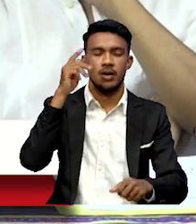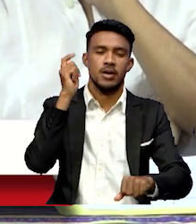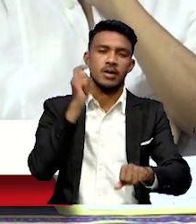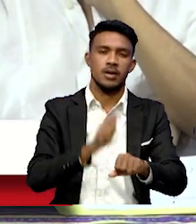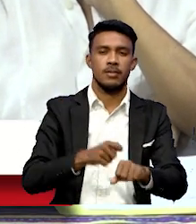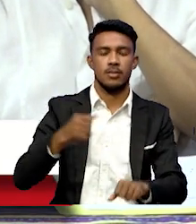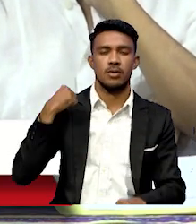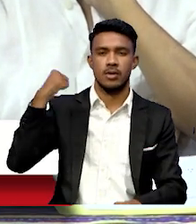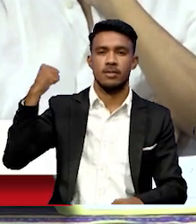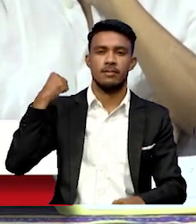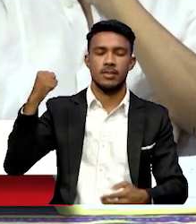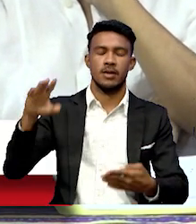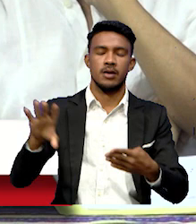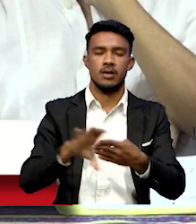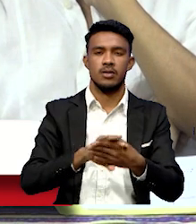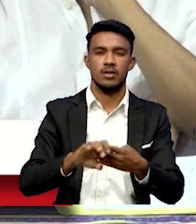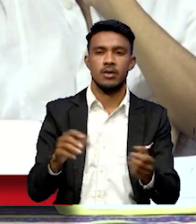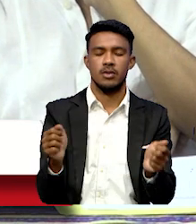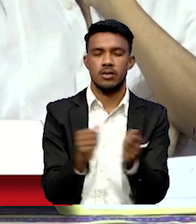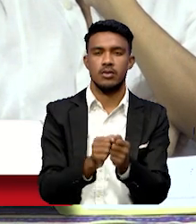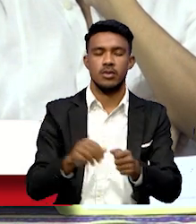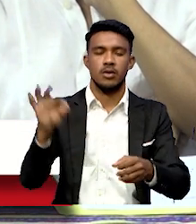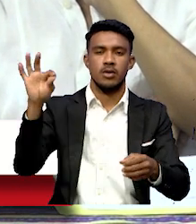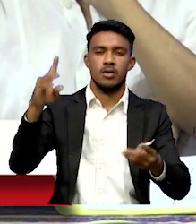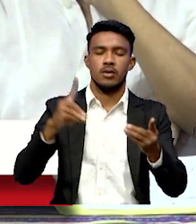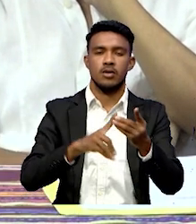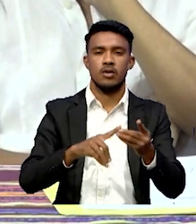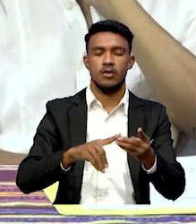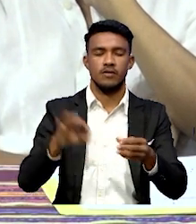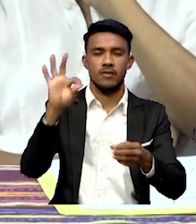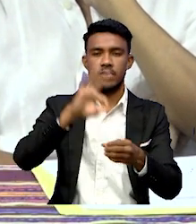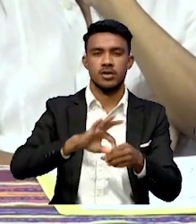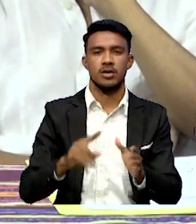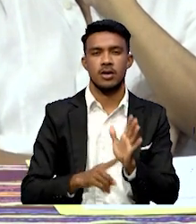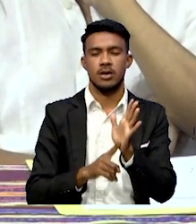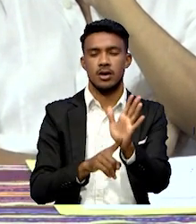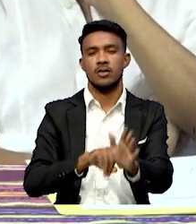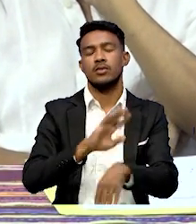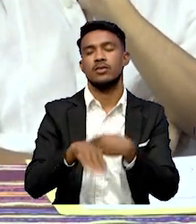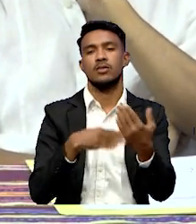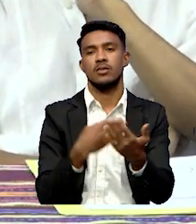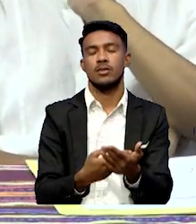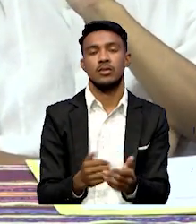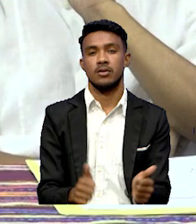campanha eleitoral no loro votação a tudo boat Sira Tuirmainé.